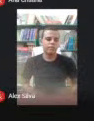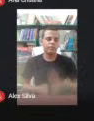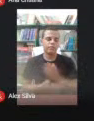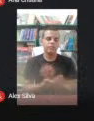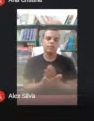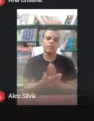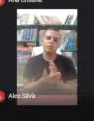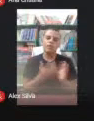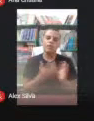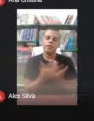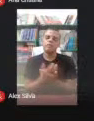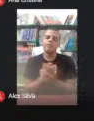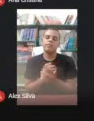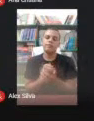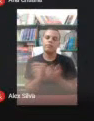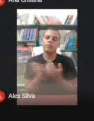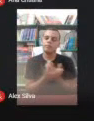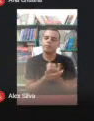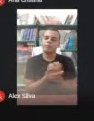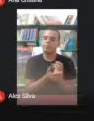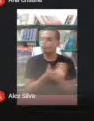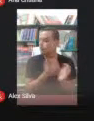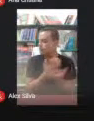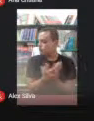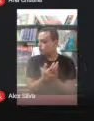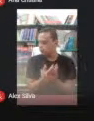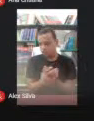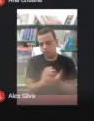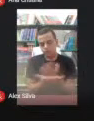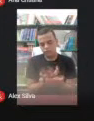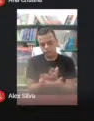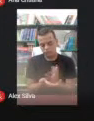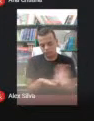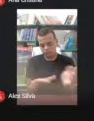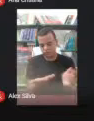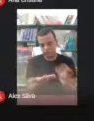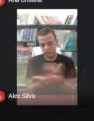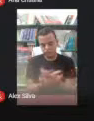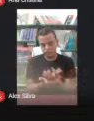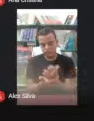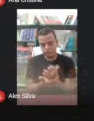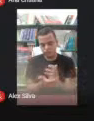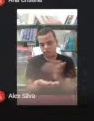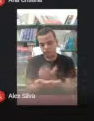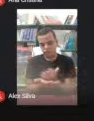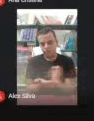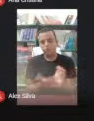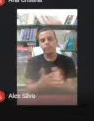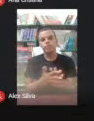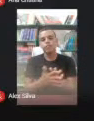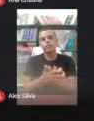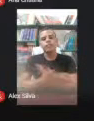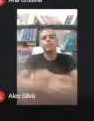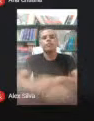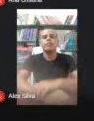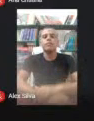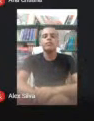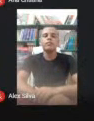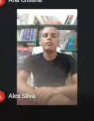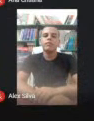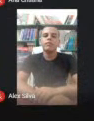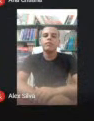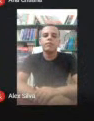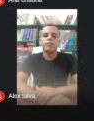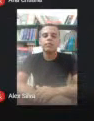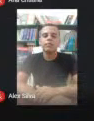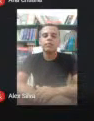sífilis, essas consequências de uma criança apenas porque não fez um simples exame e não fez